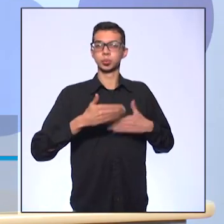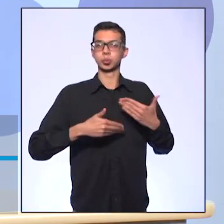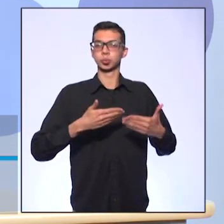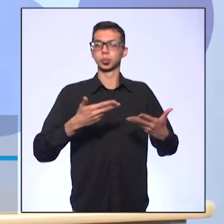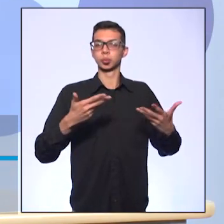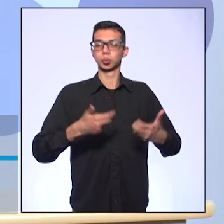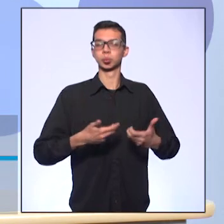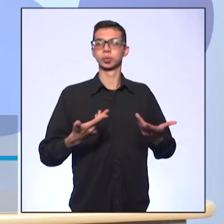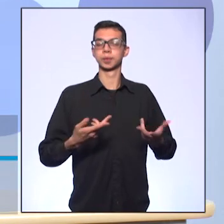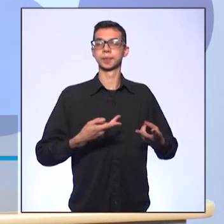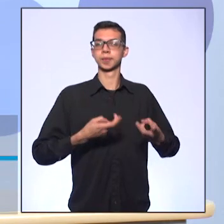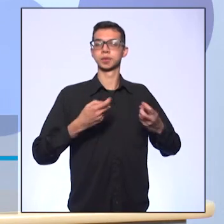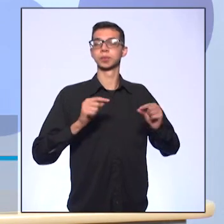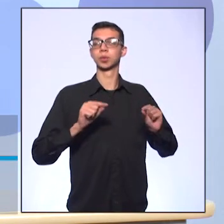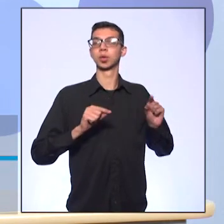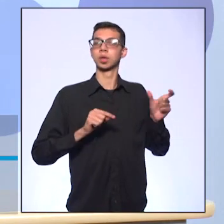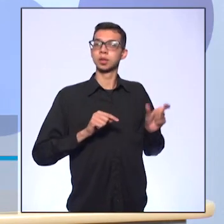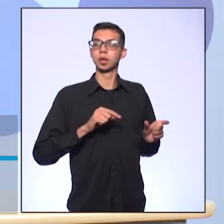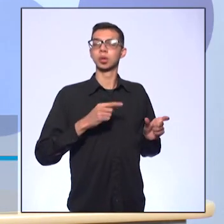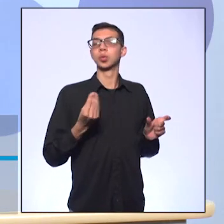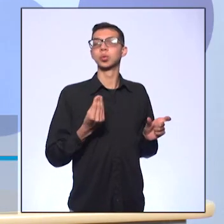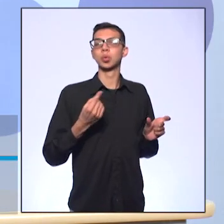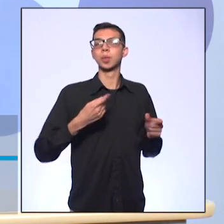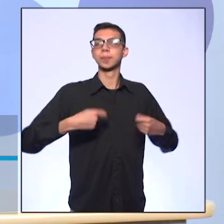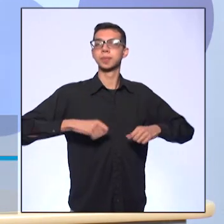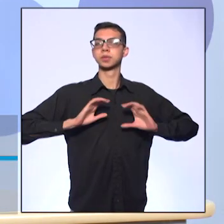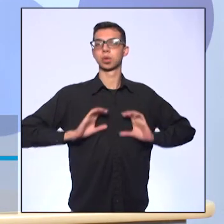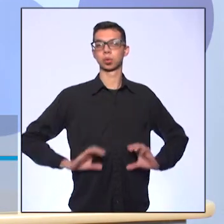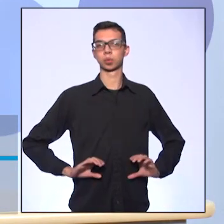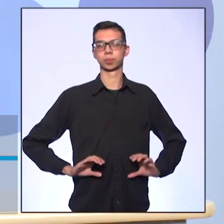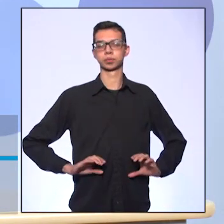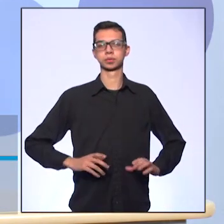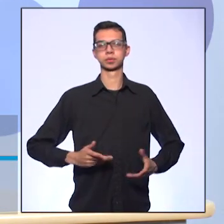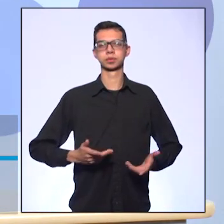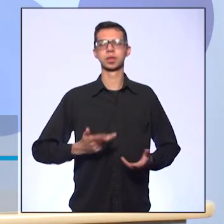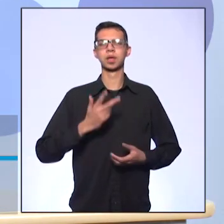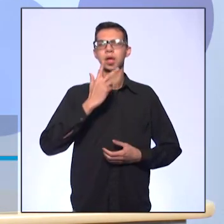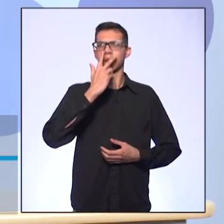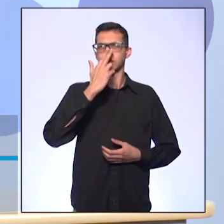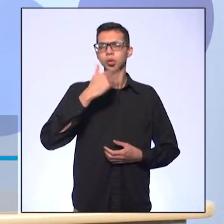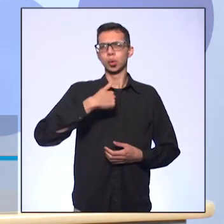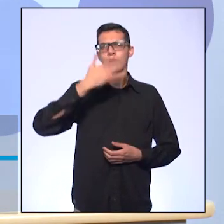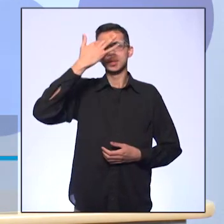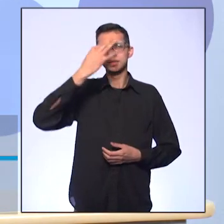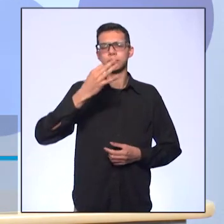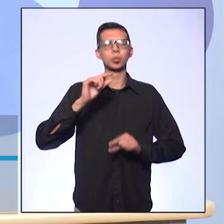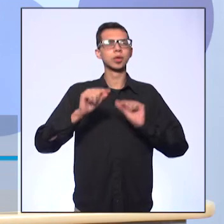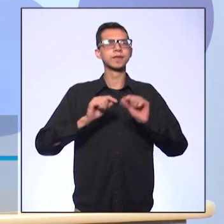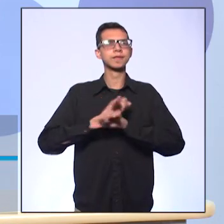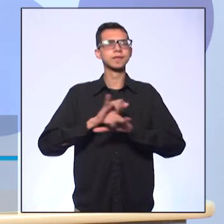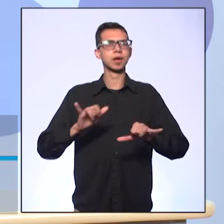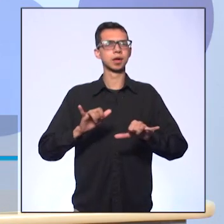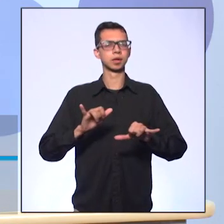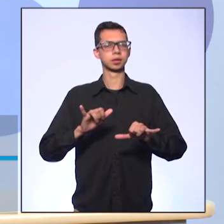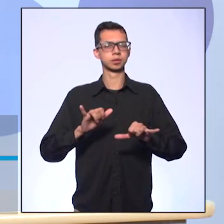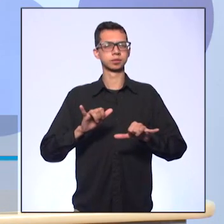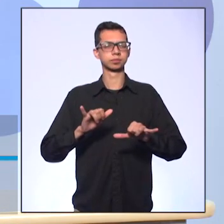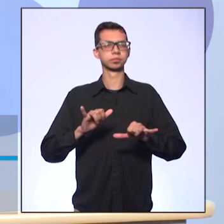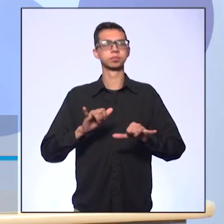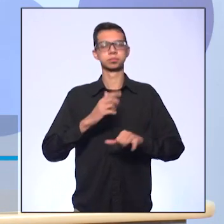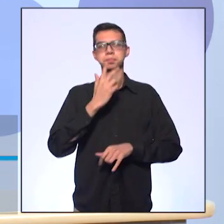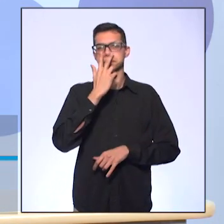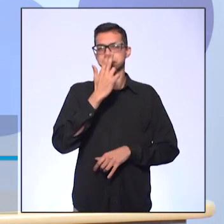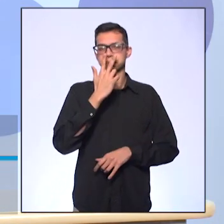bem amplo o que ela está falando, né? Fica difícil até para explicar aqui, mas eu entendi o que ela quis dizer. Ela fala que essas definições, elas são nocivas,